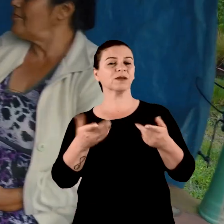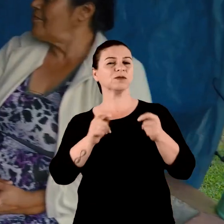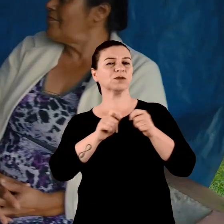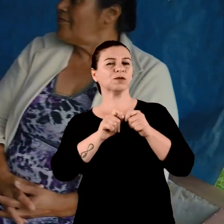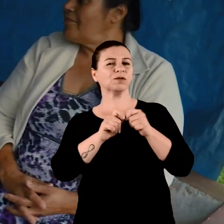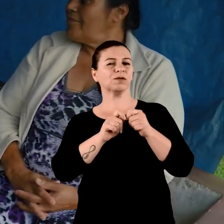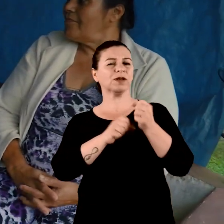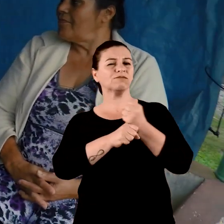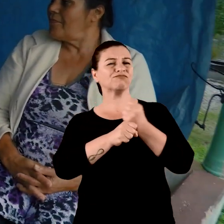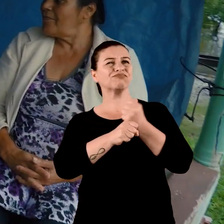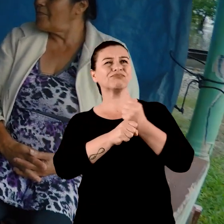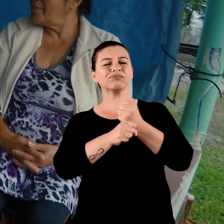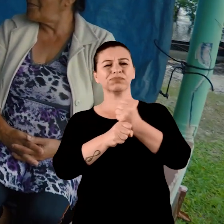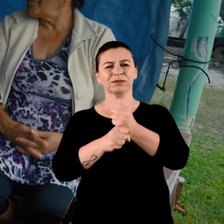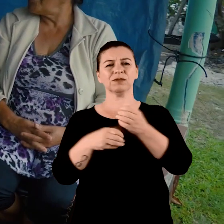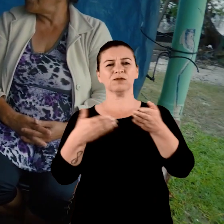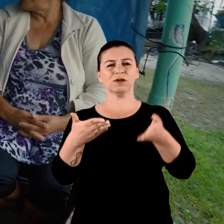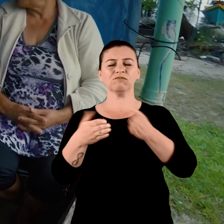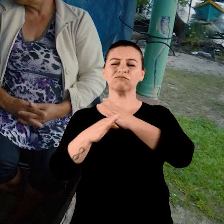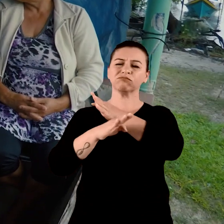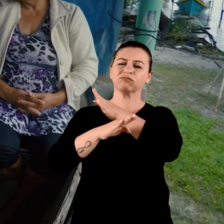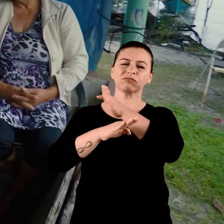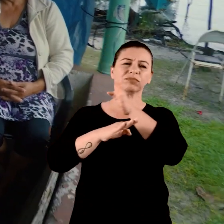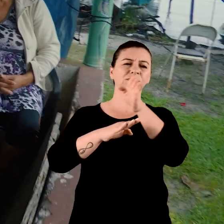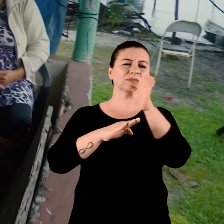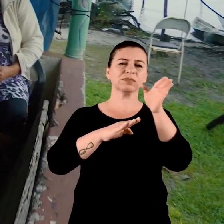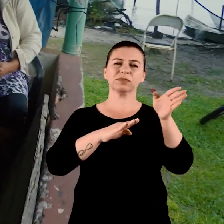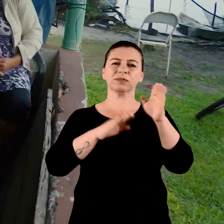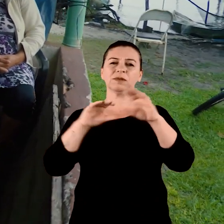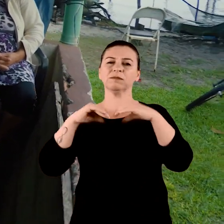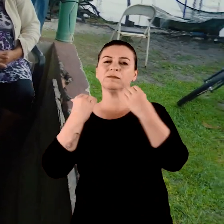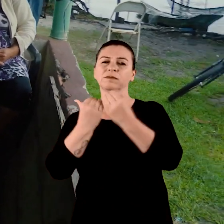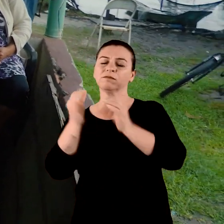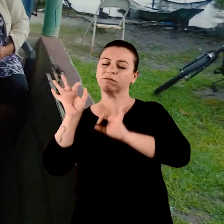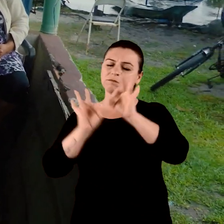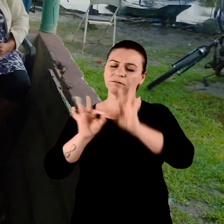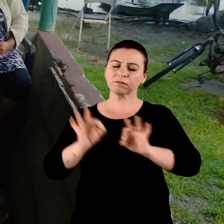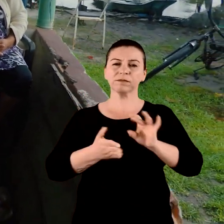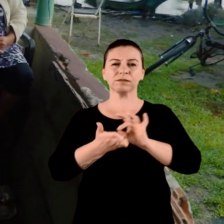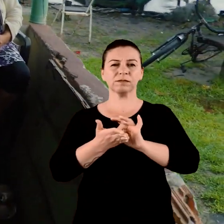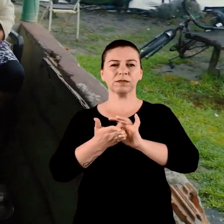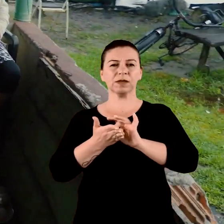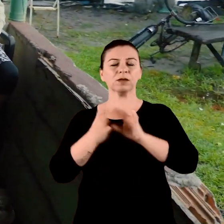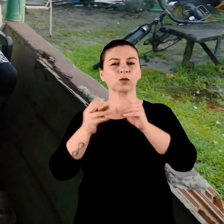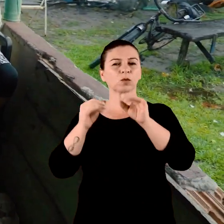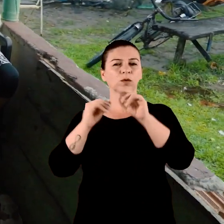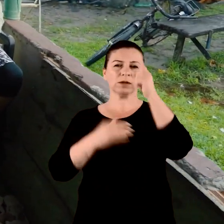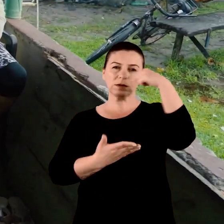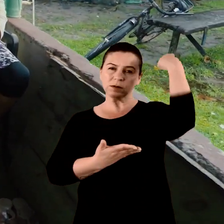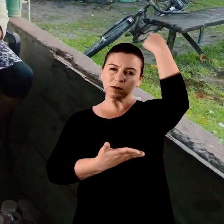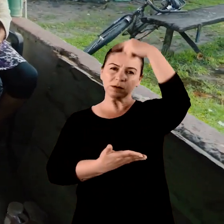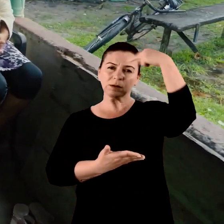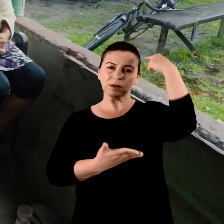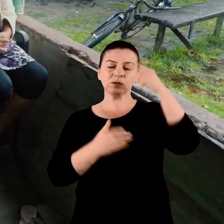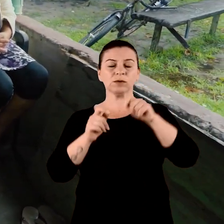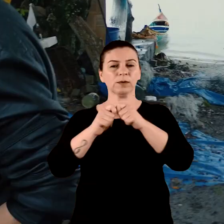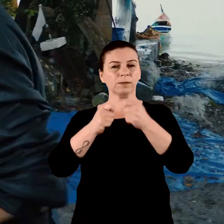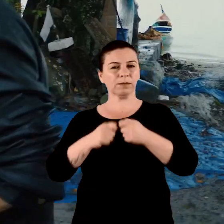E isso eu faço há muito tempo. Vou nas comunidades assim e vou restaurando as peças de santo